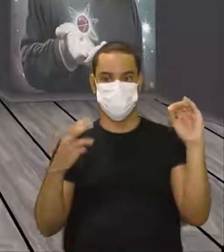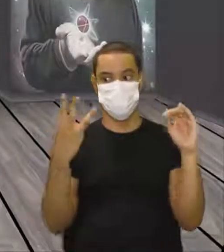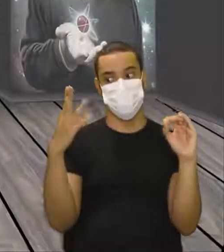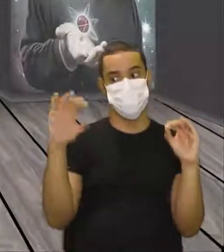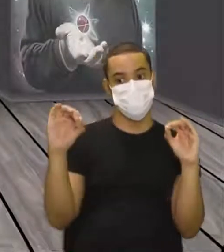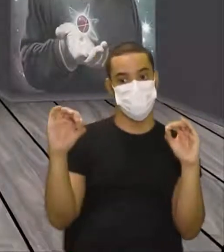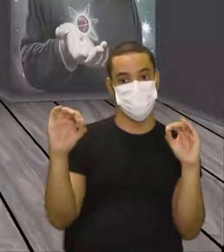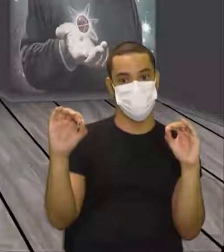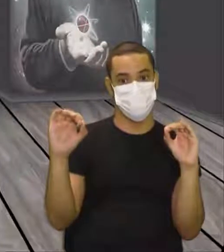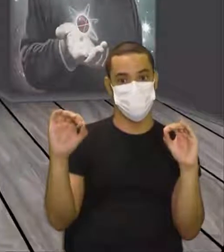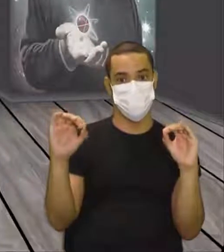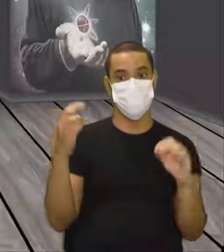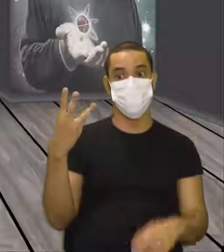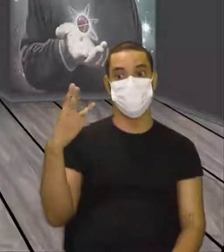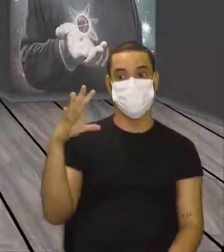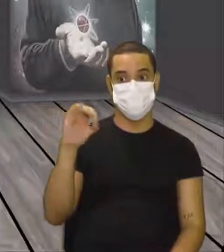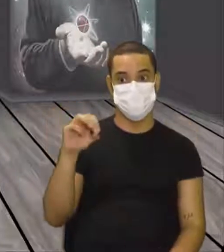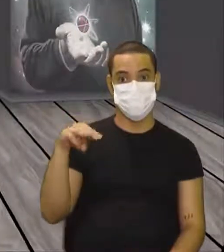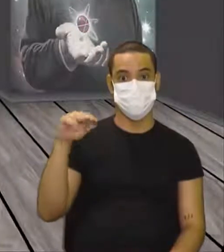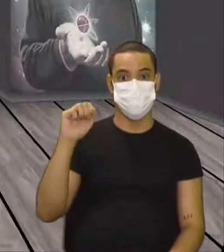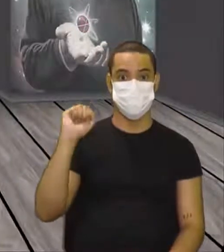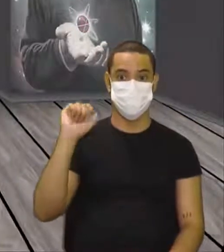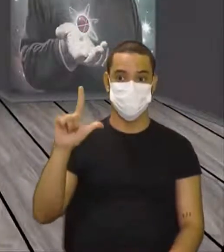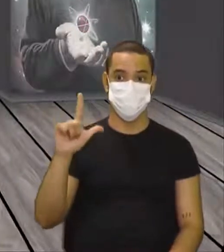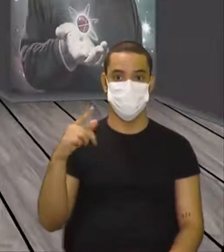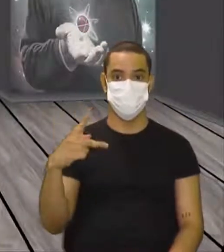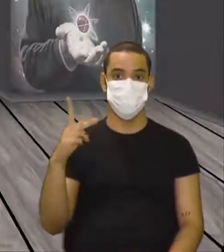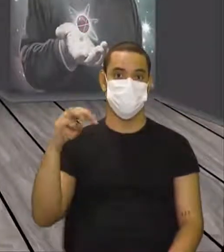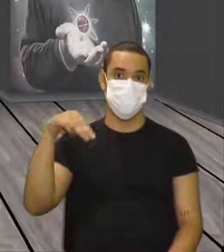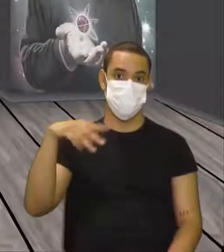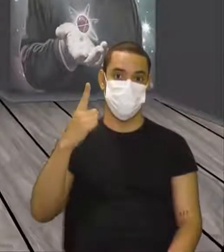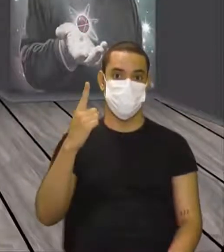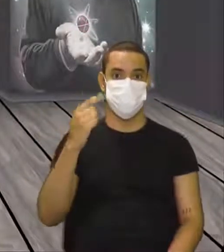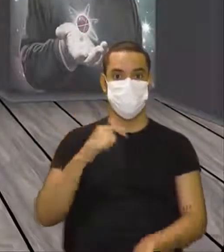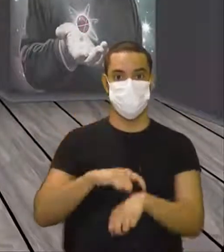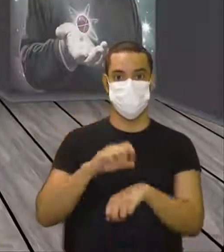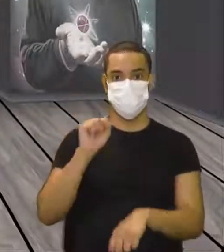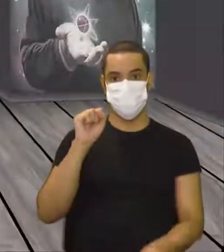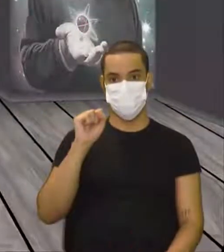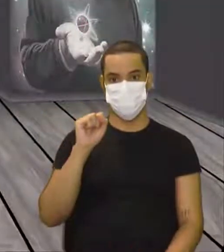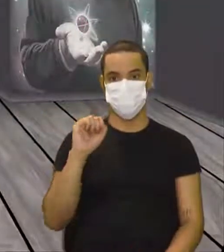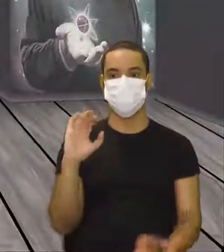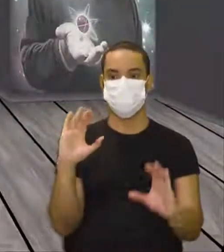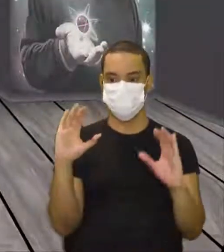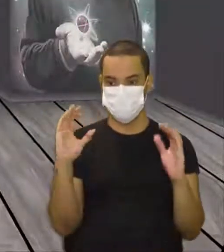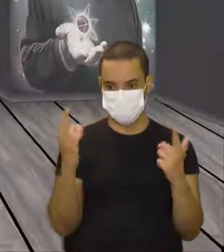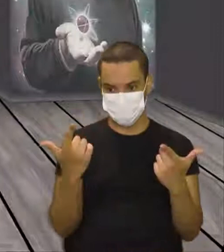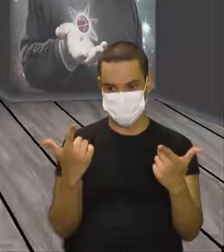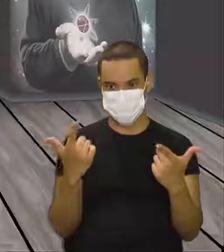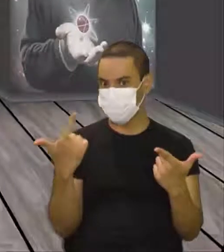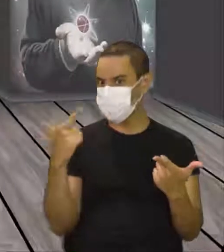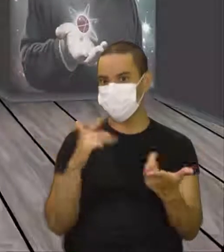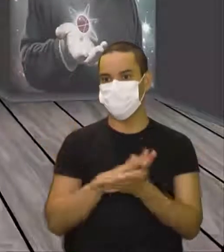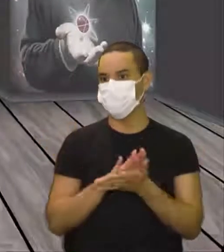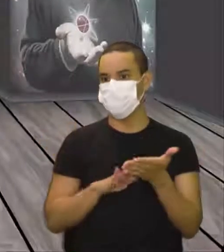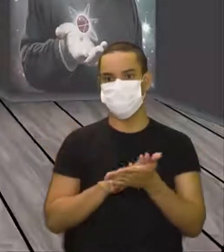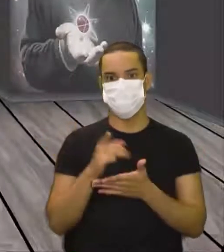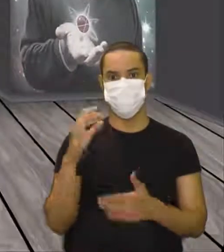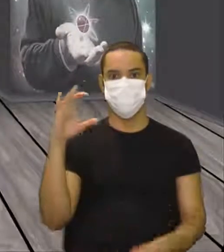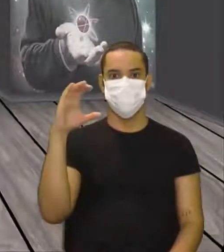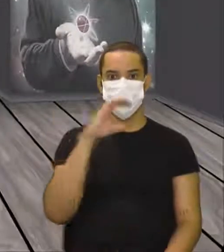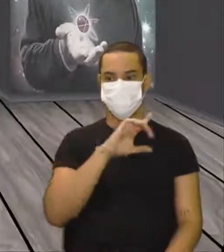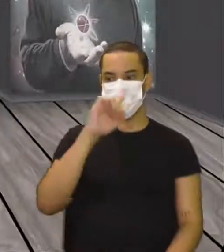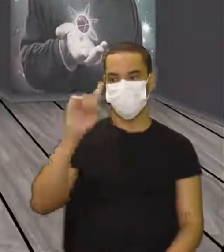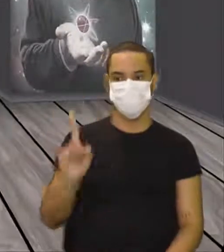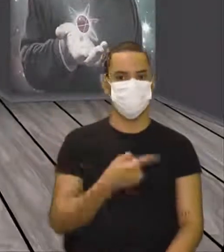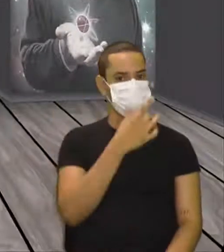30. 30 mil quilômetros em um segundo. Lógico, praticamente tem nada que chegue a essa velocidade, o